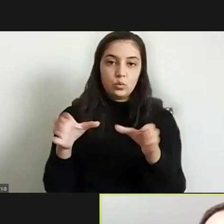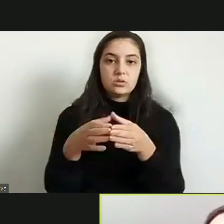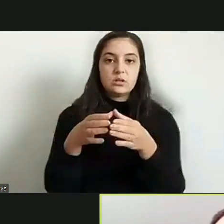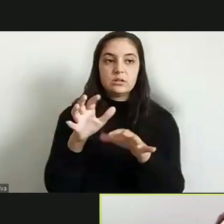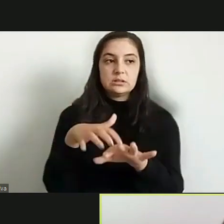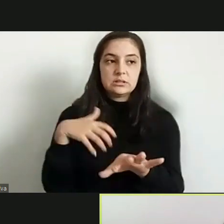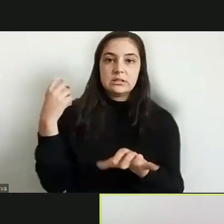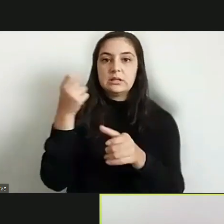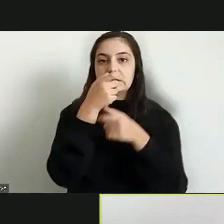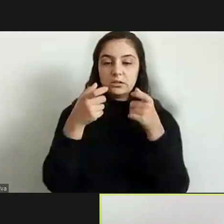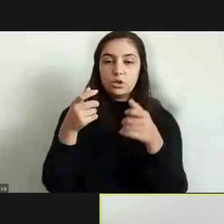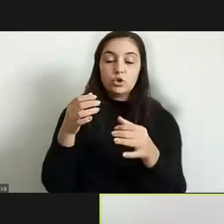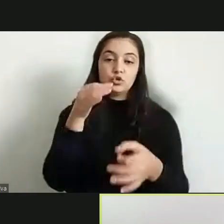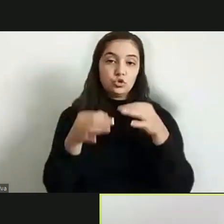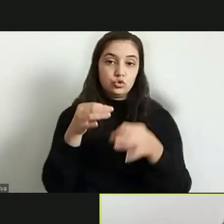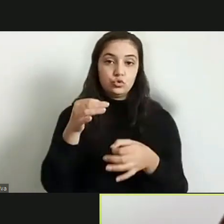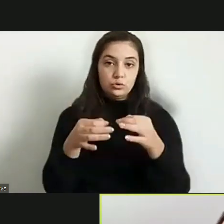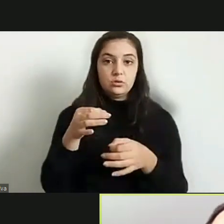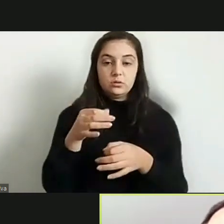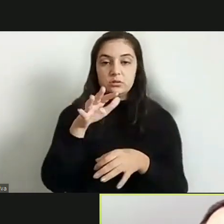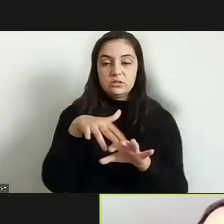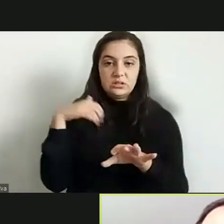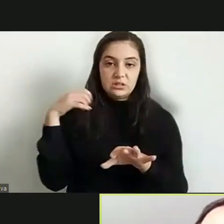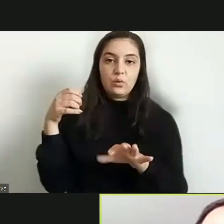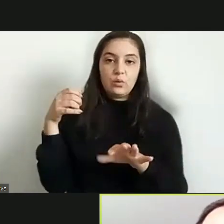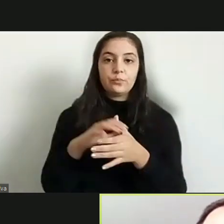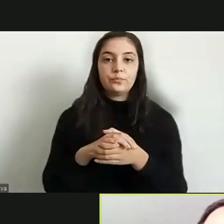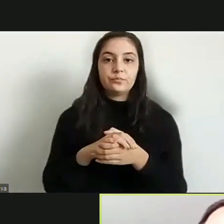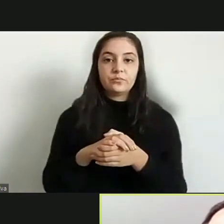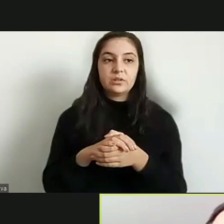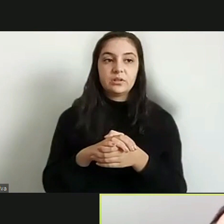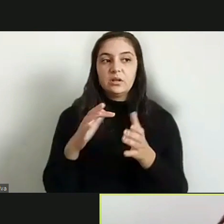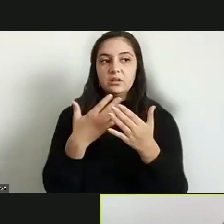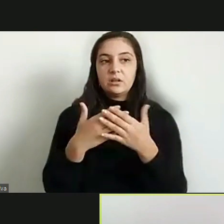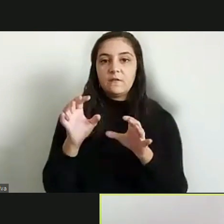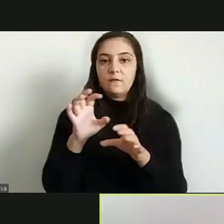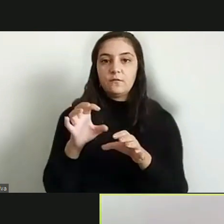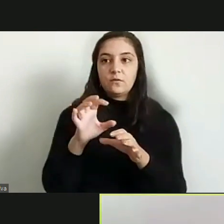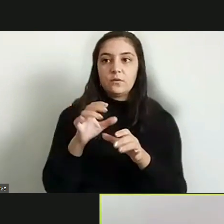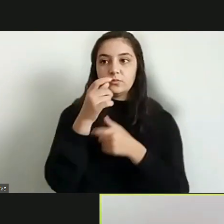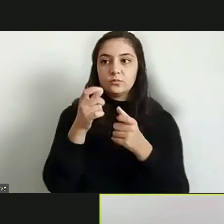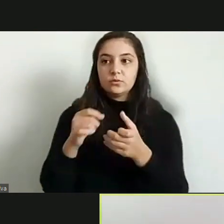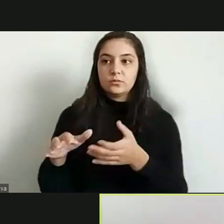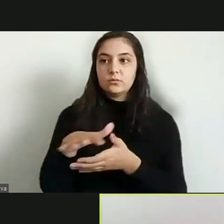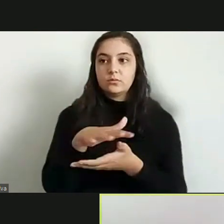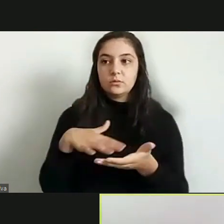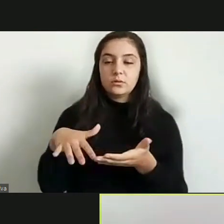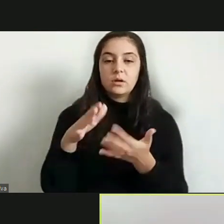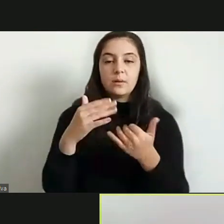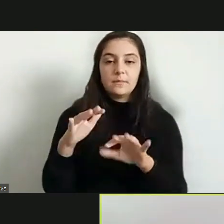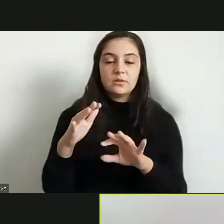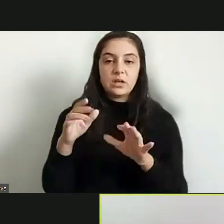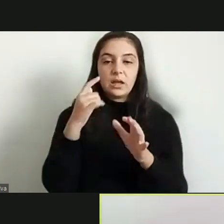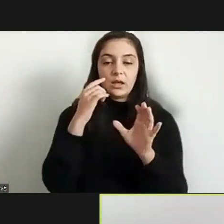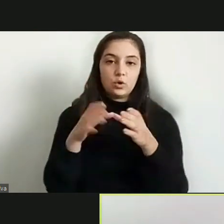de cidadãos, júris de cidadãos, tudo métodos para envolver as pessoas, mas no fundo são grupos mais pequenos, representativos